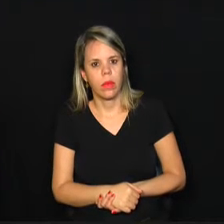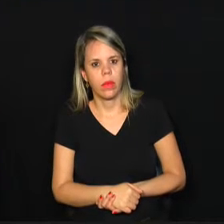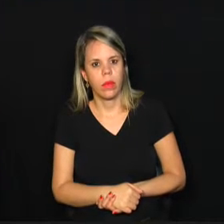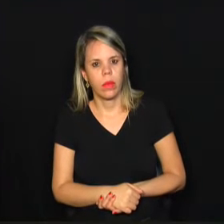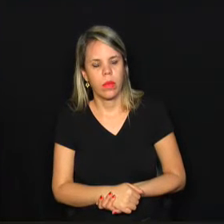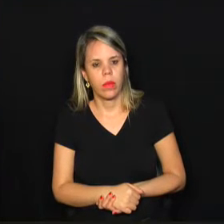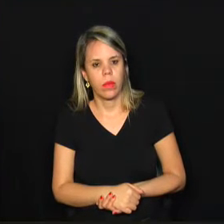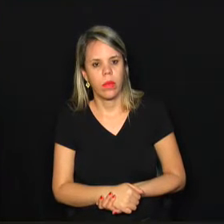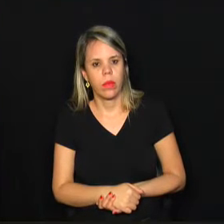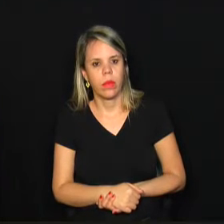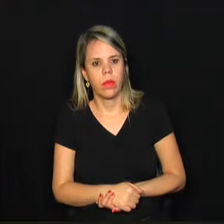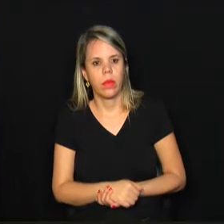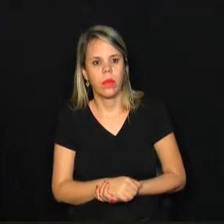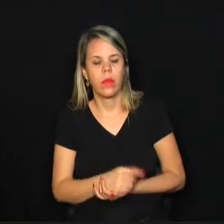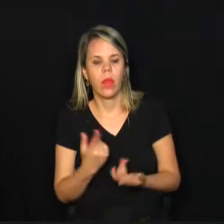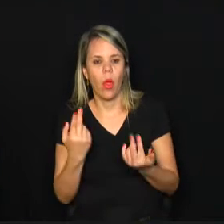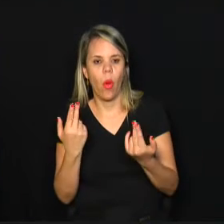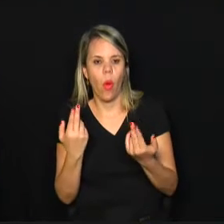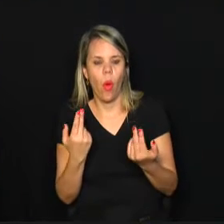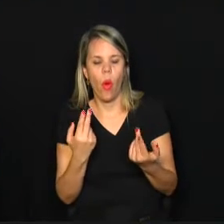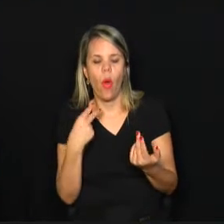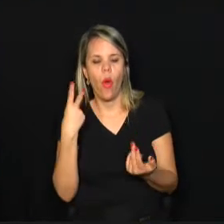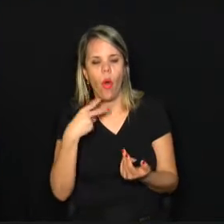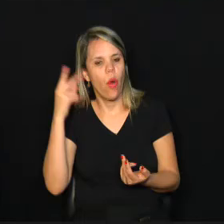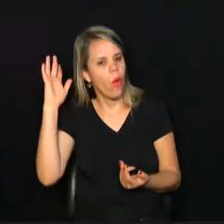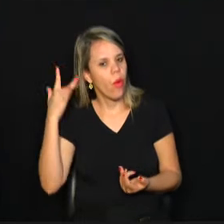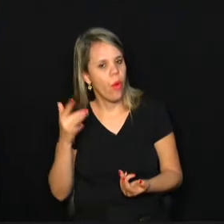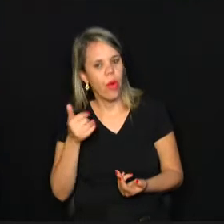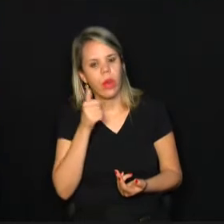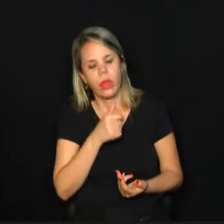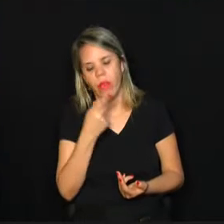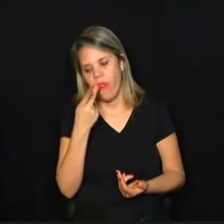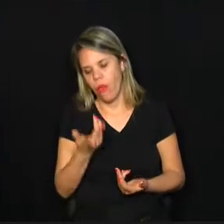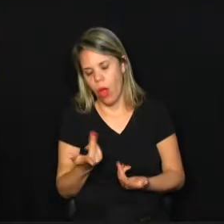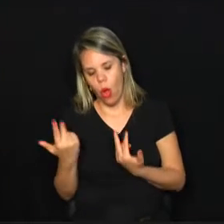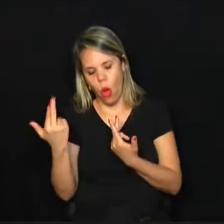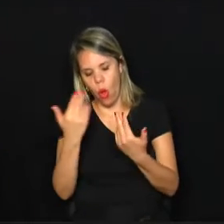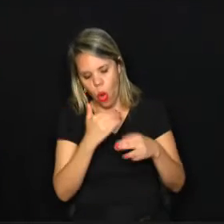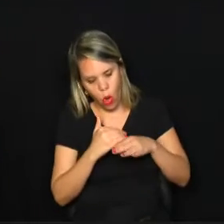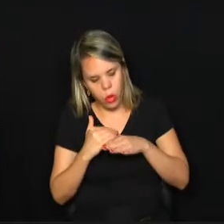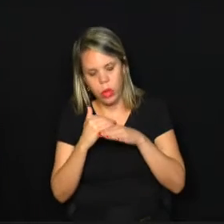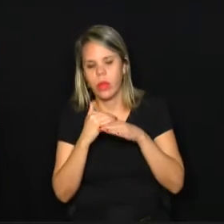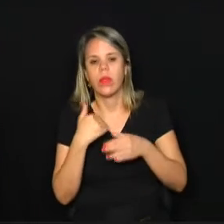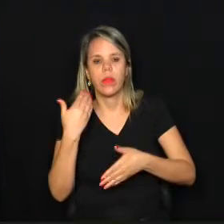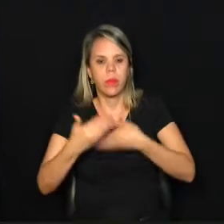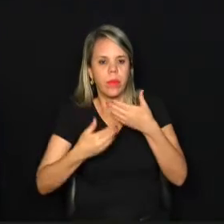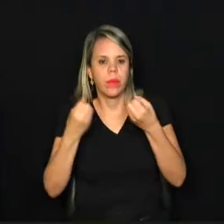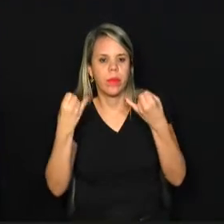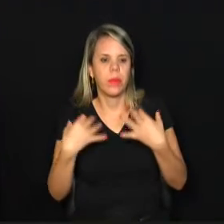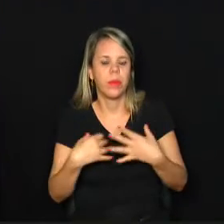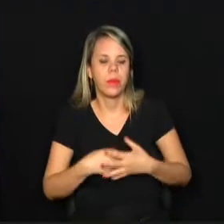Bom, um pouco na linha do que a vereadora Guida vinha abordando,